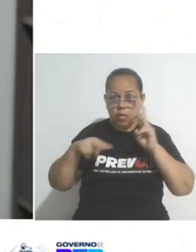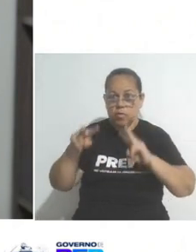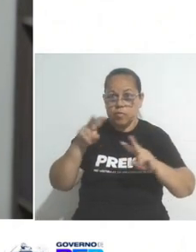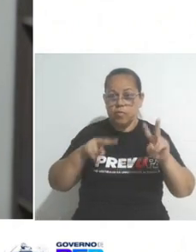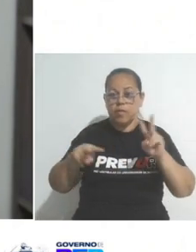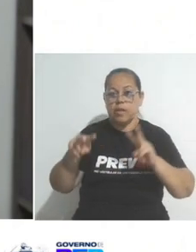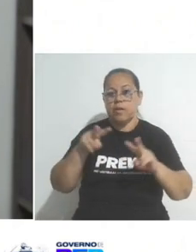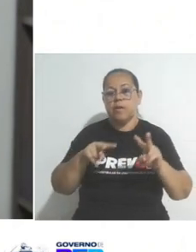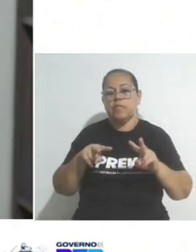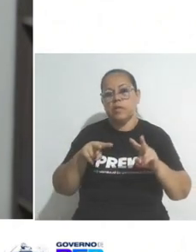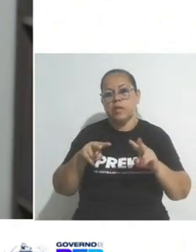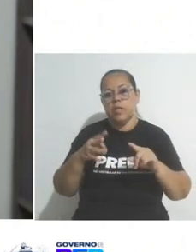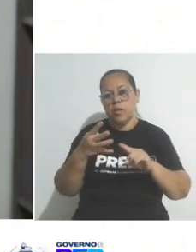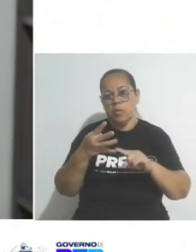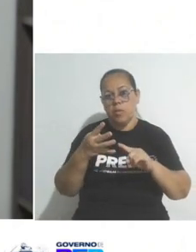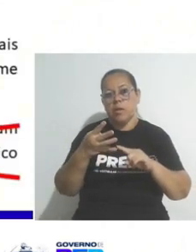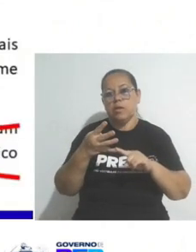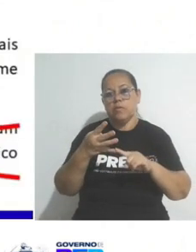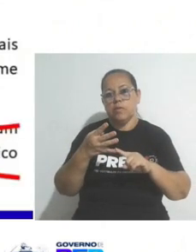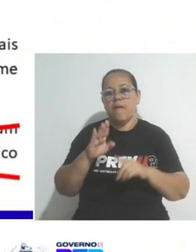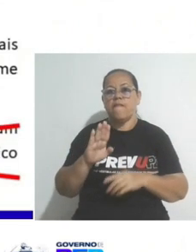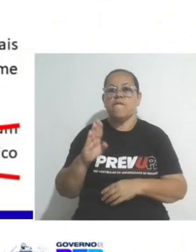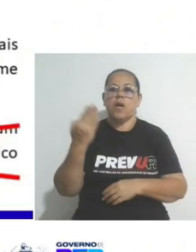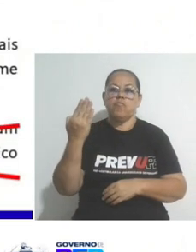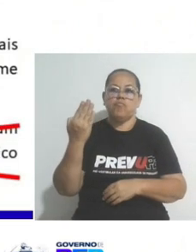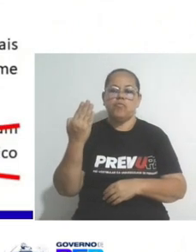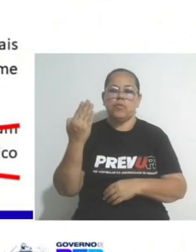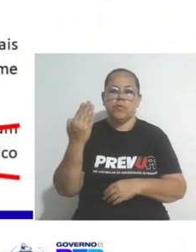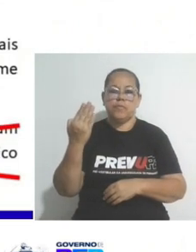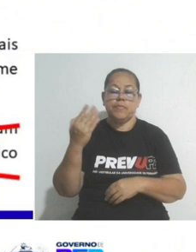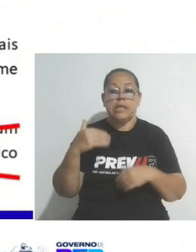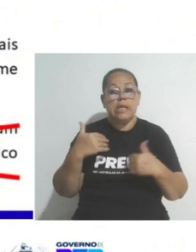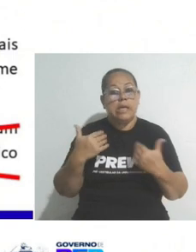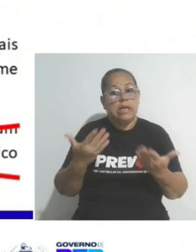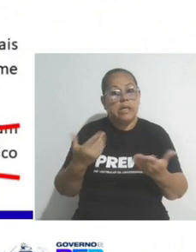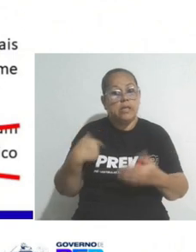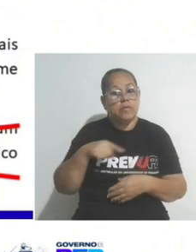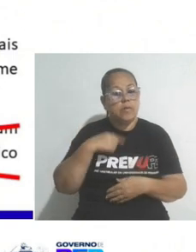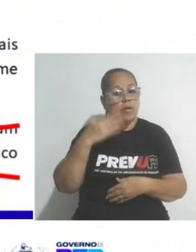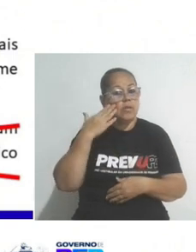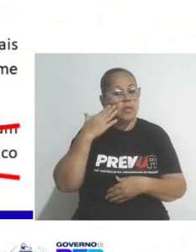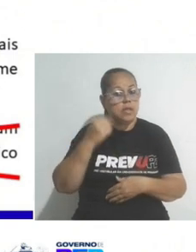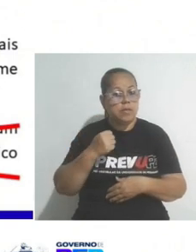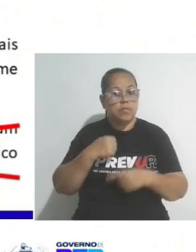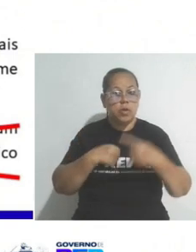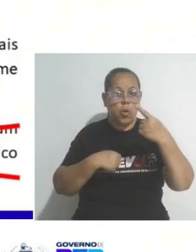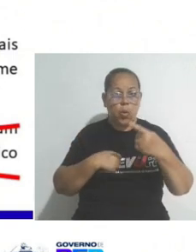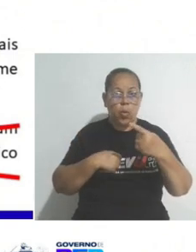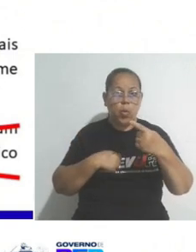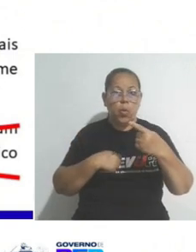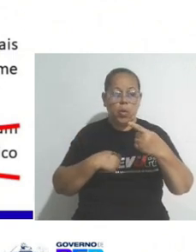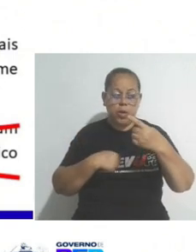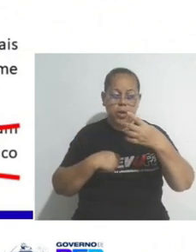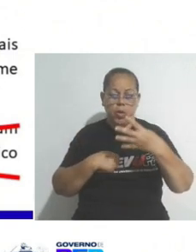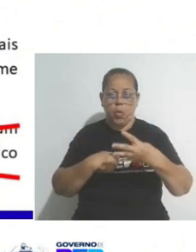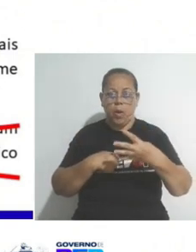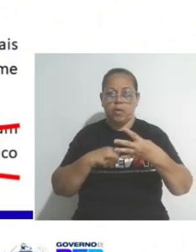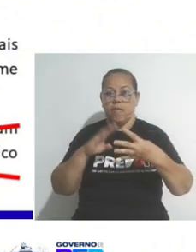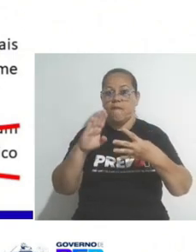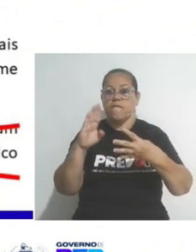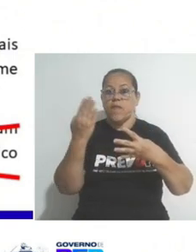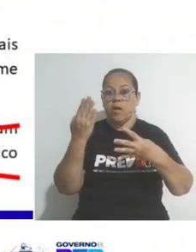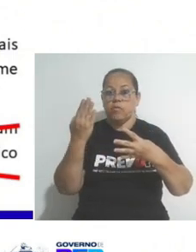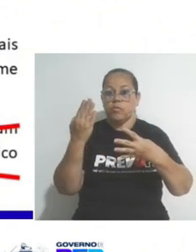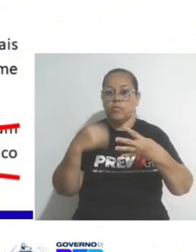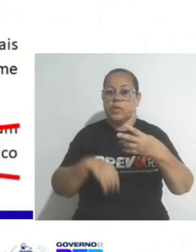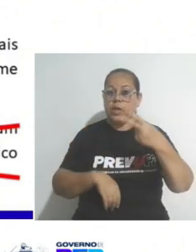então o item número 4 é um item falso nesse sentido nós sabemos que o item número 1 e o item número 4 é falso